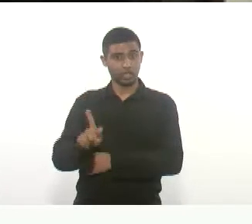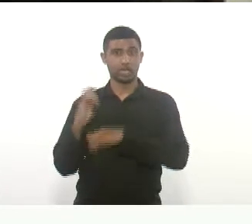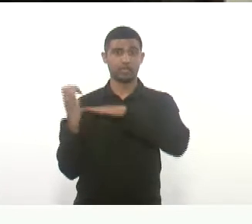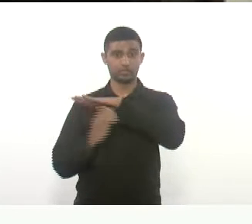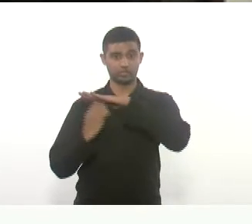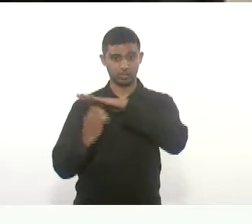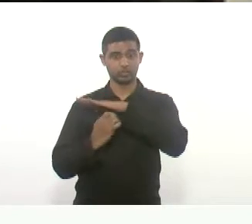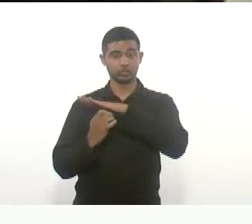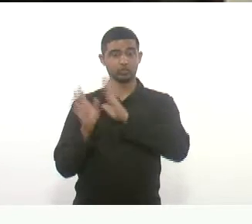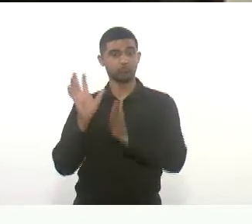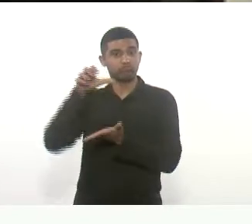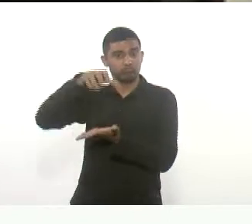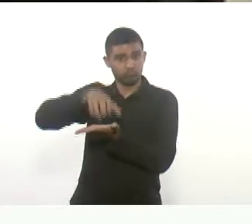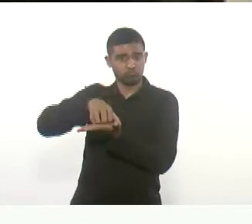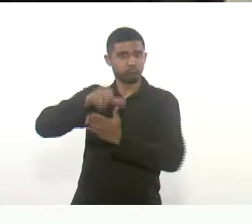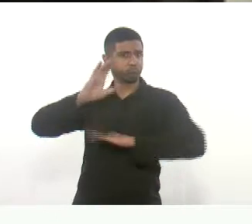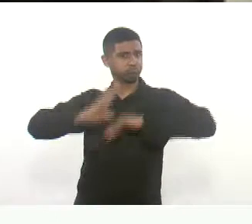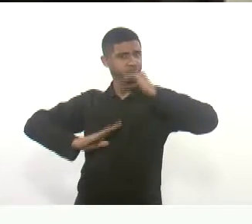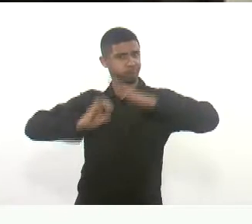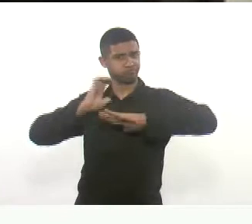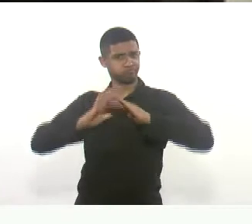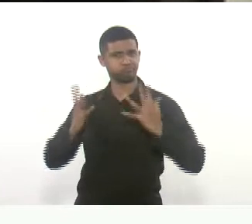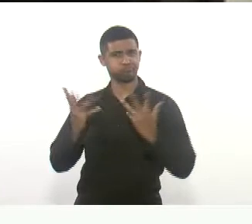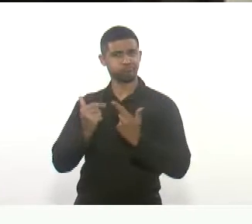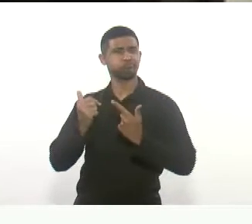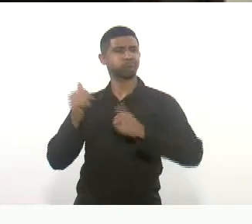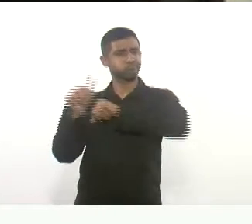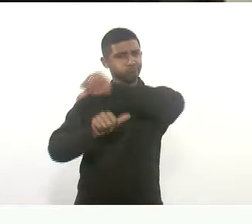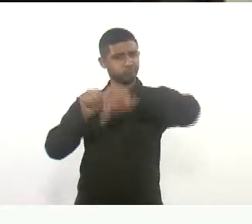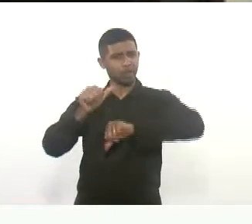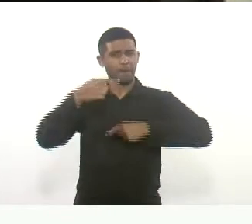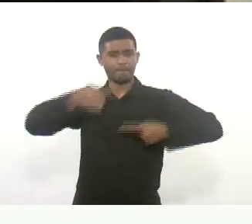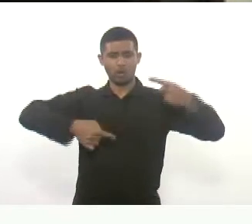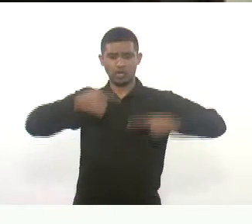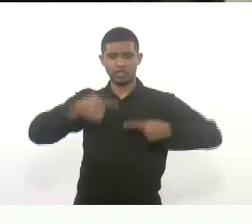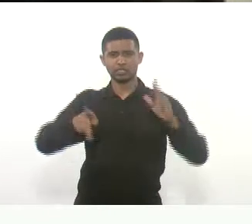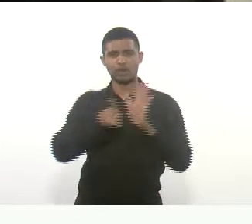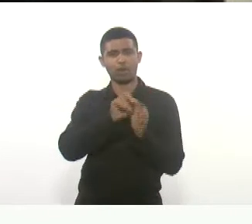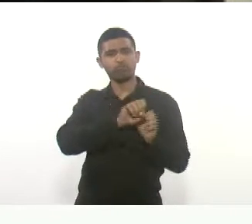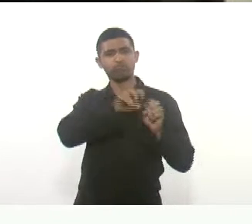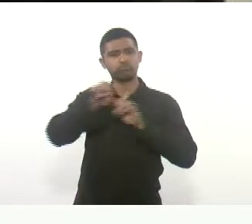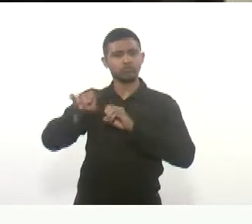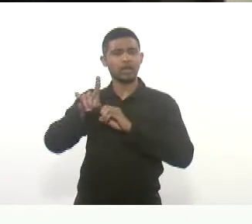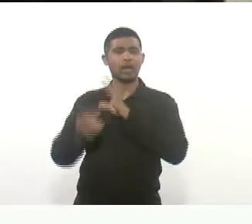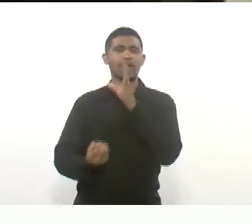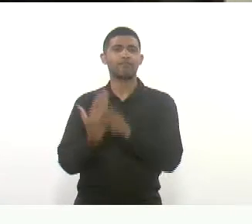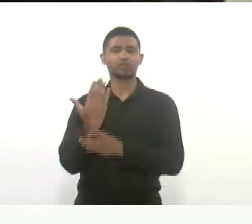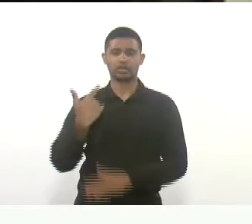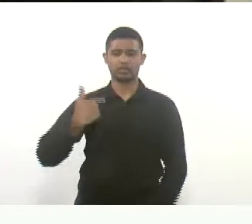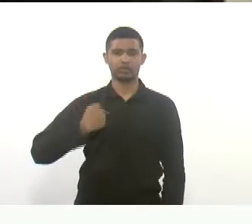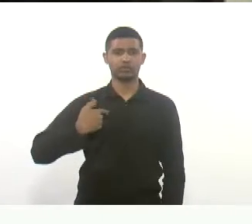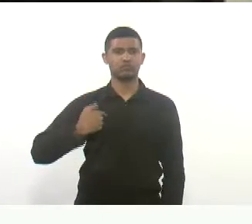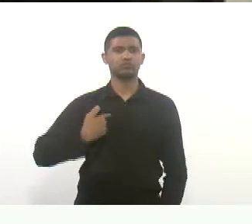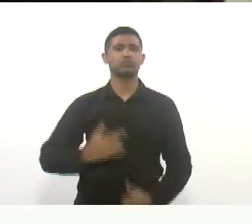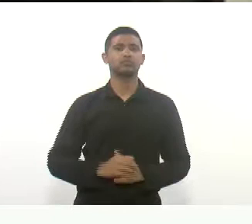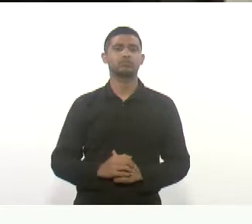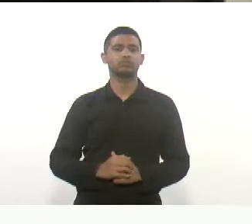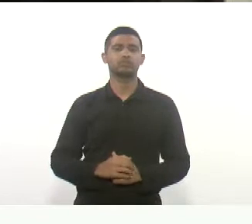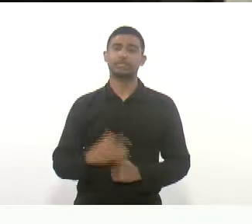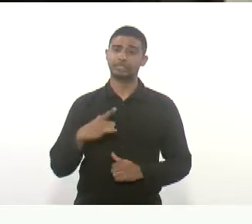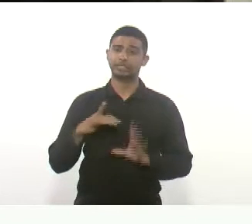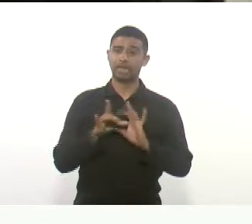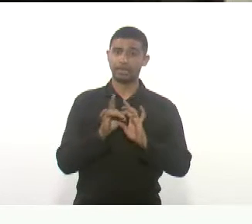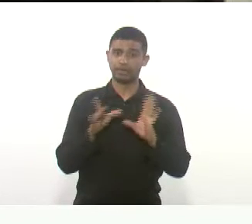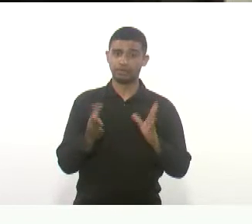executiva do Centro de Excelência e Inovação de Políticas Educacionais da Fundação Getúlio Vargas, com a